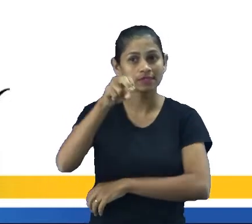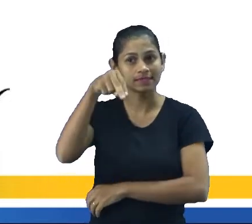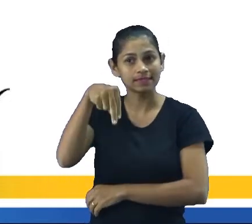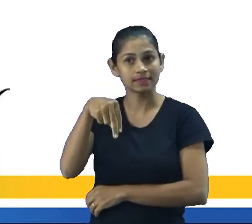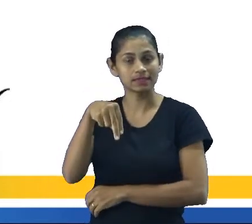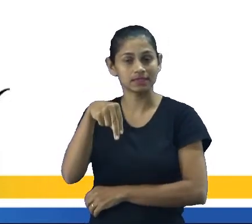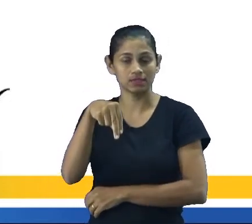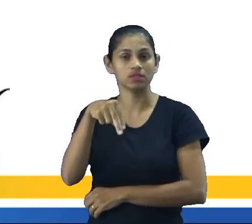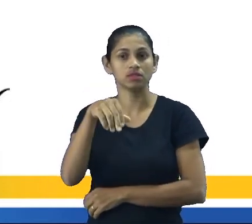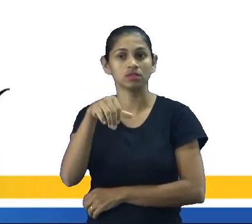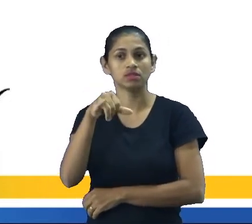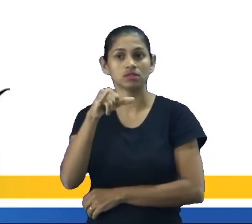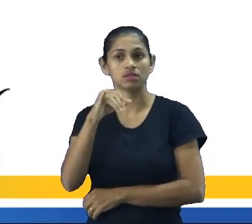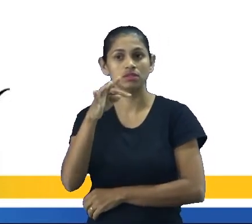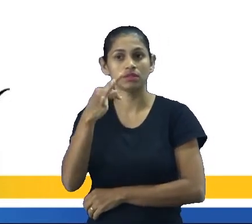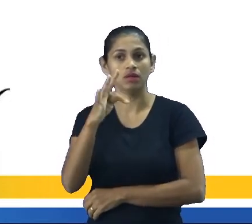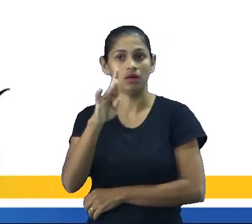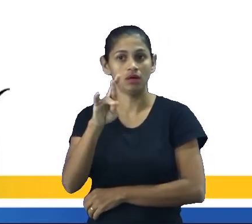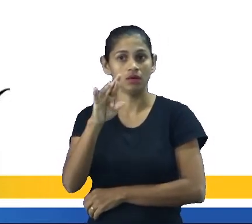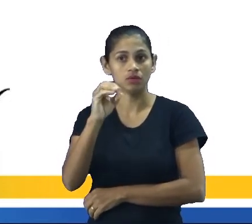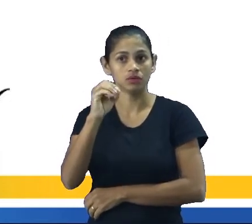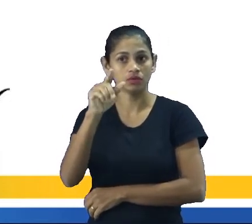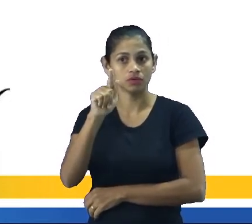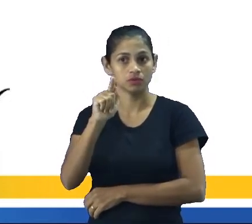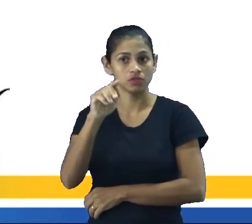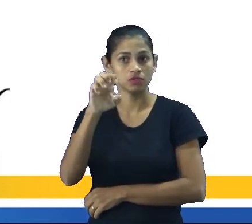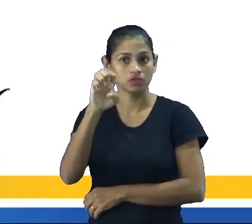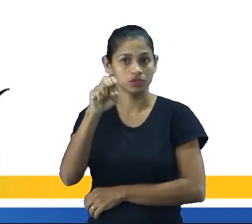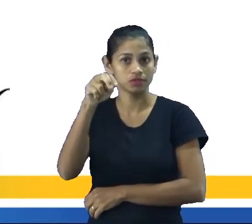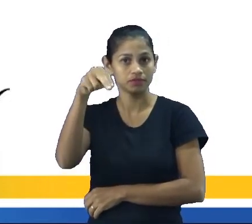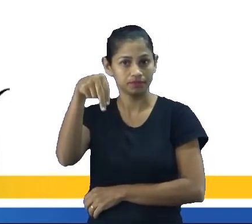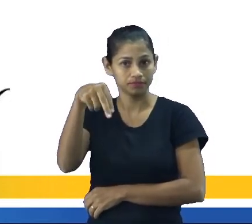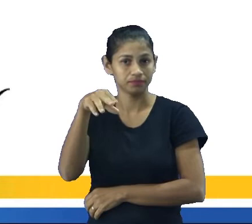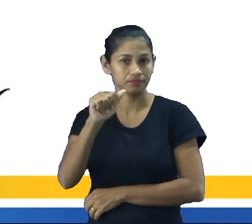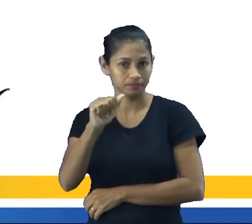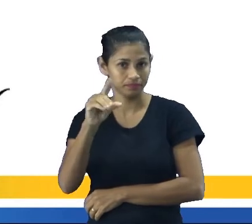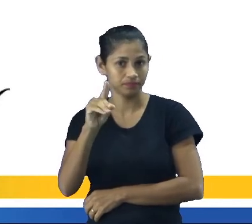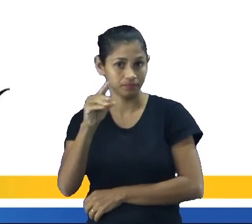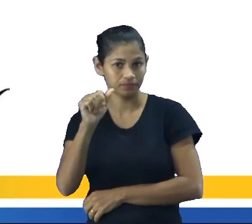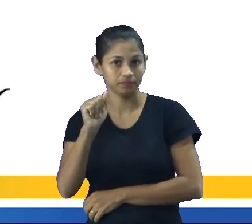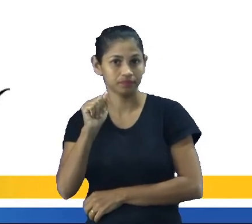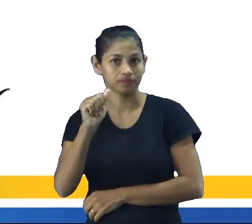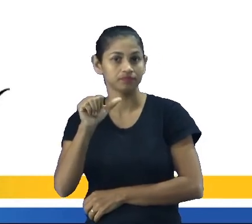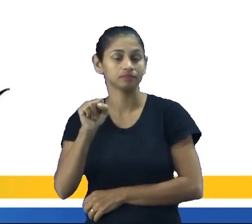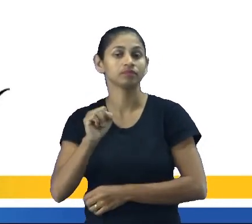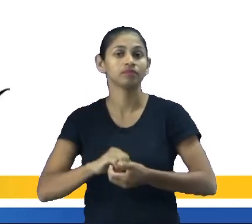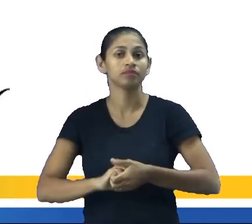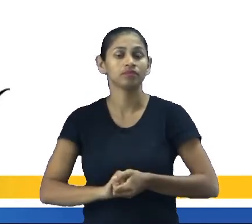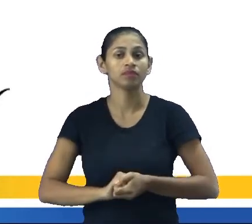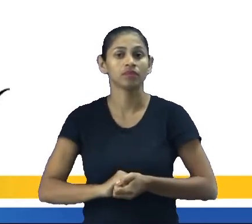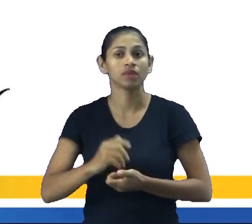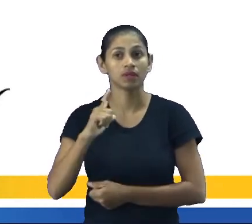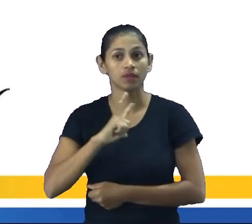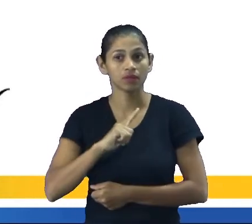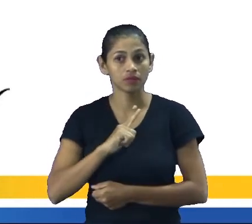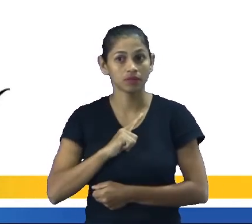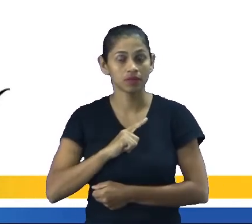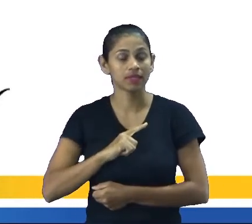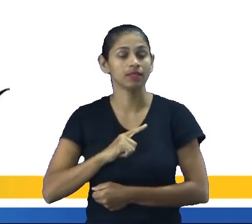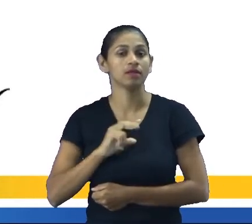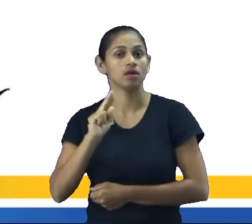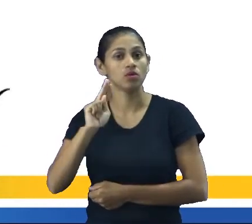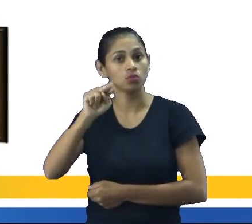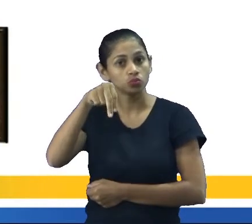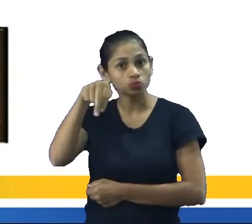gente falou sobre as funções oxigenadas que têm oxigênio. Agora, a gente vai falar das nitrogenadas que têm